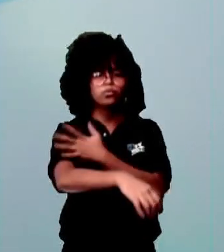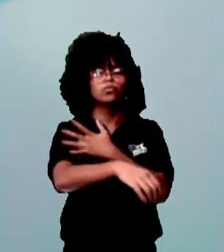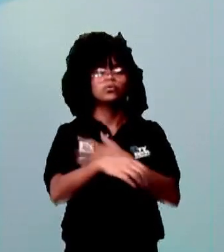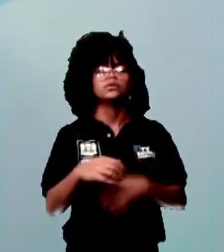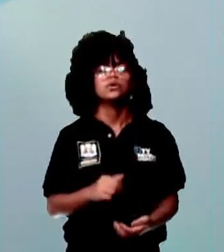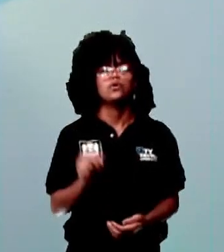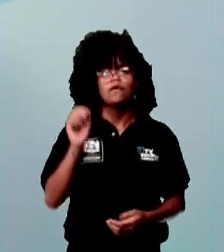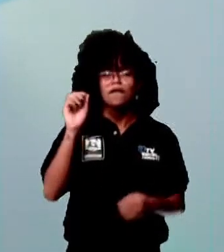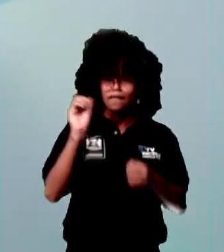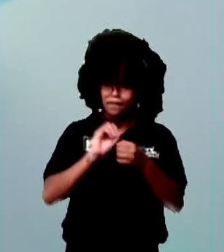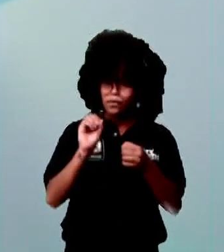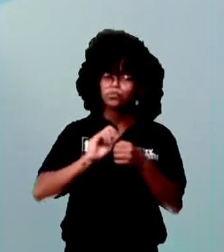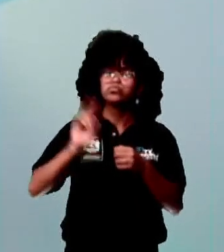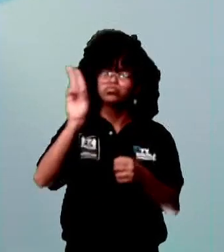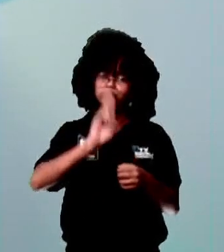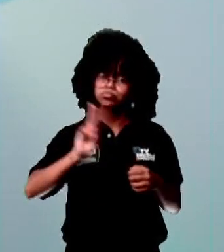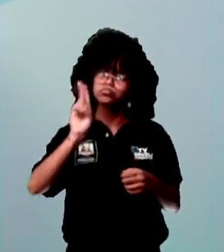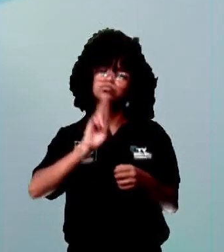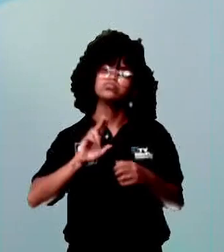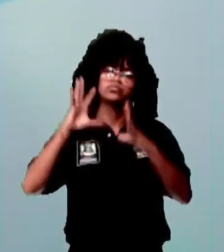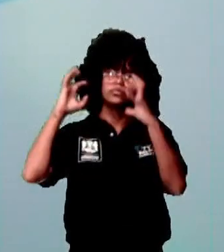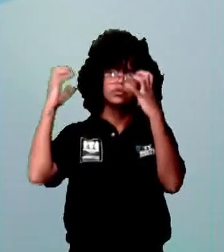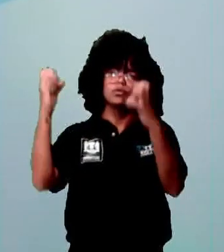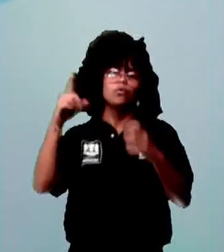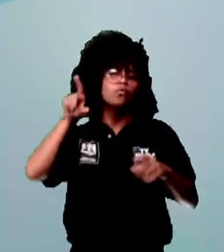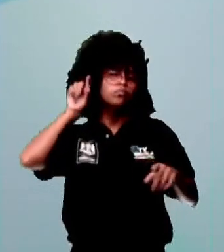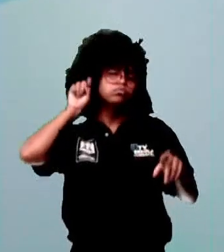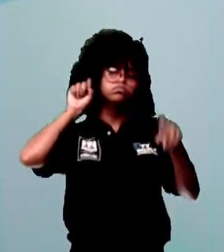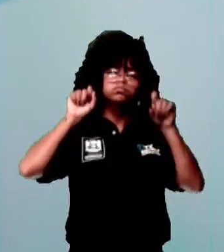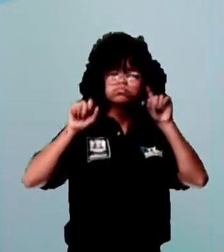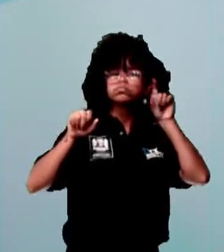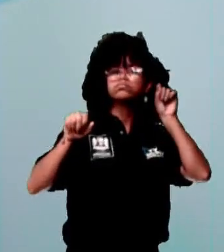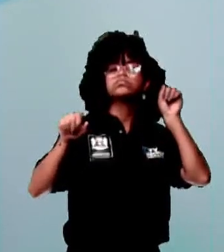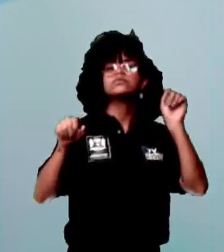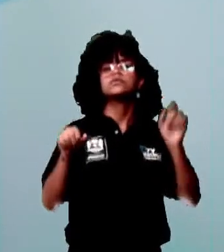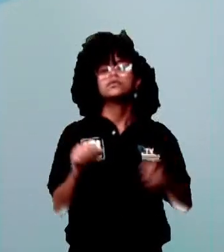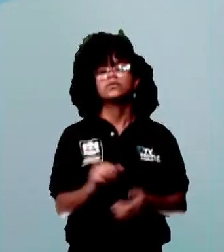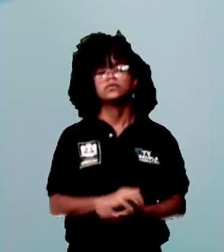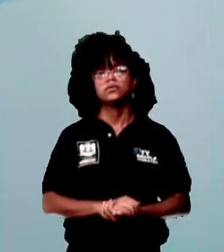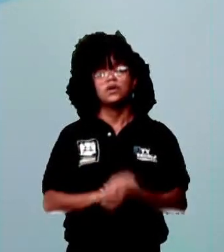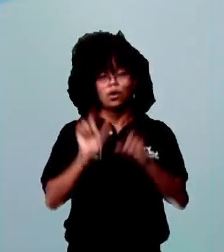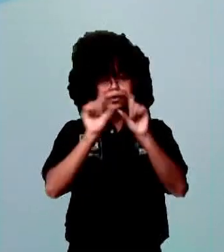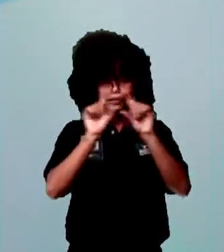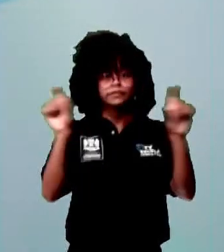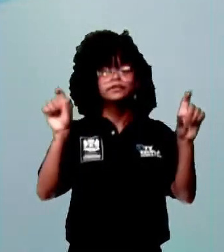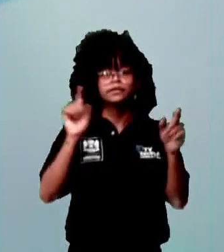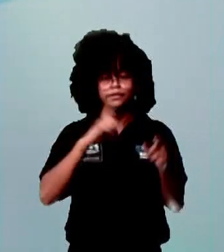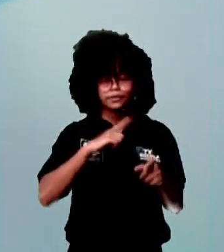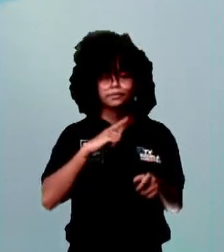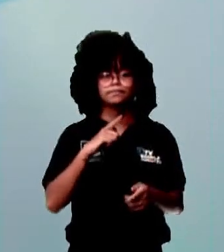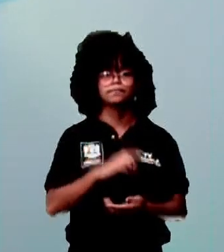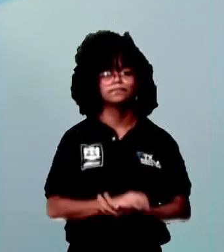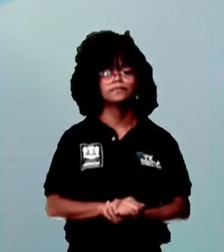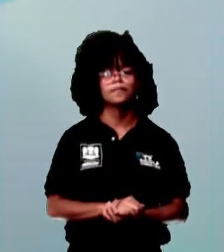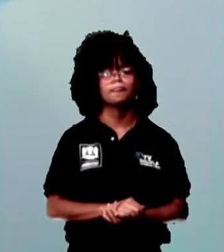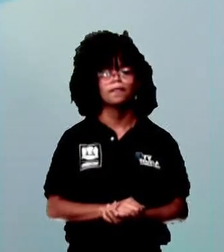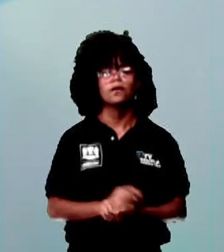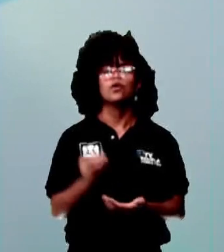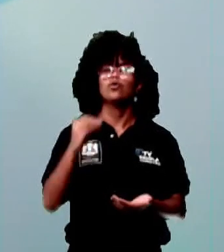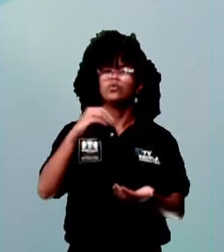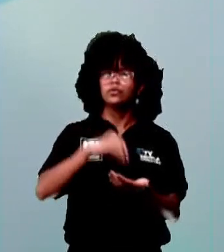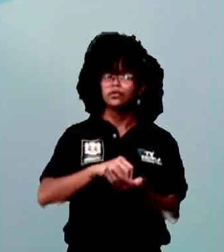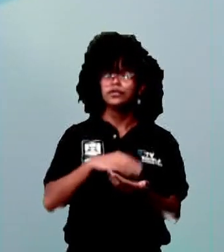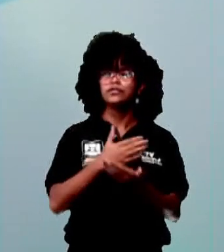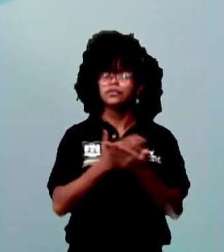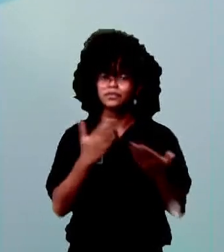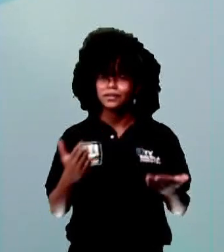desses balões, do uso da onomatopeia, a figura de linguagem mais usada na tirinha. E complete com o que você